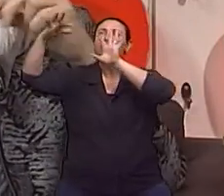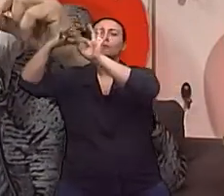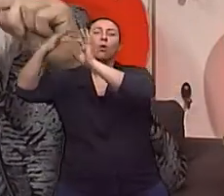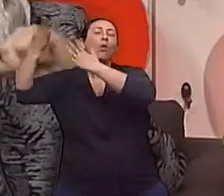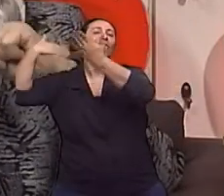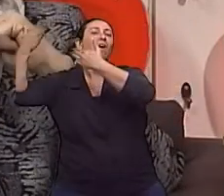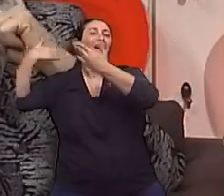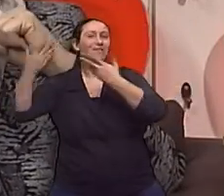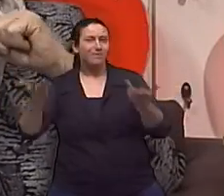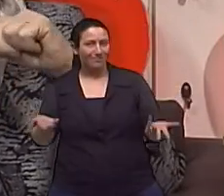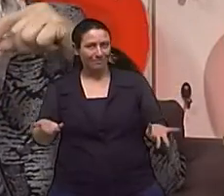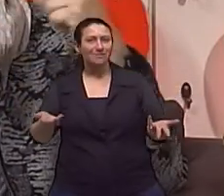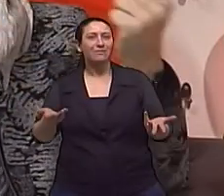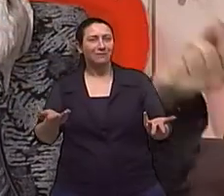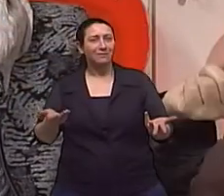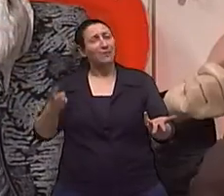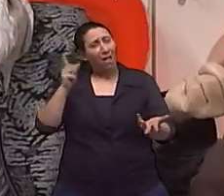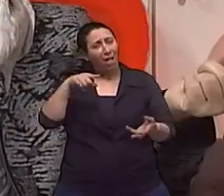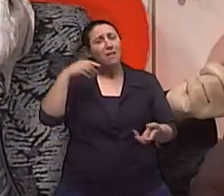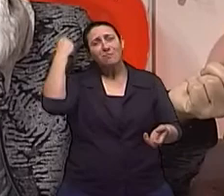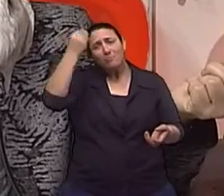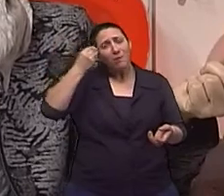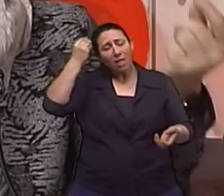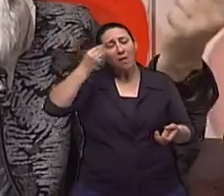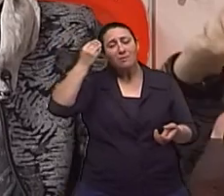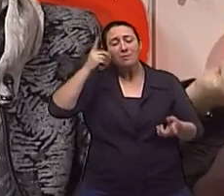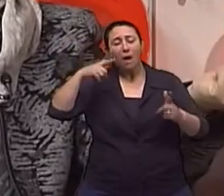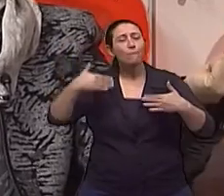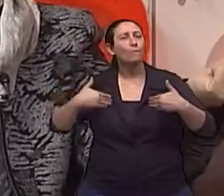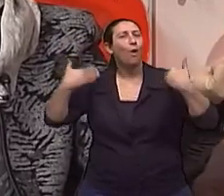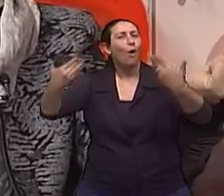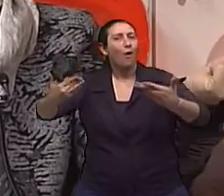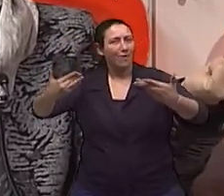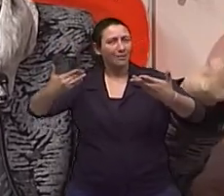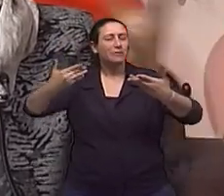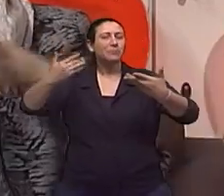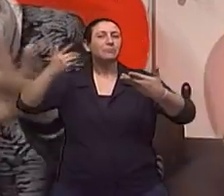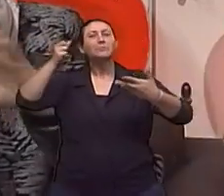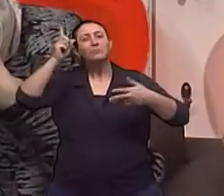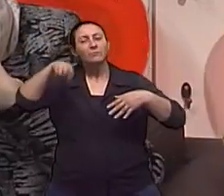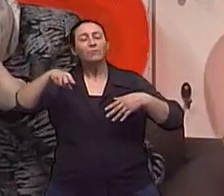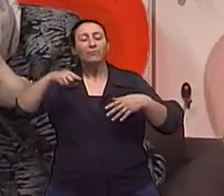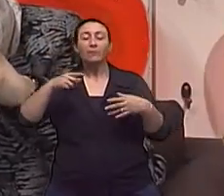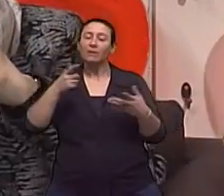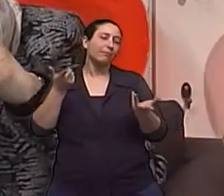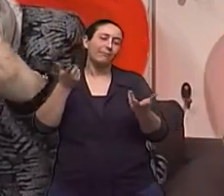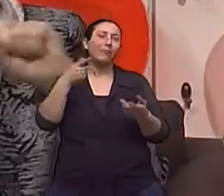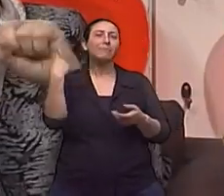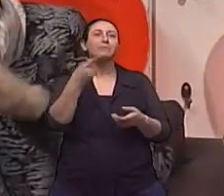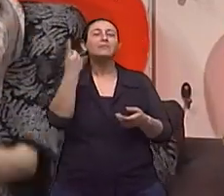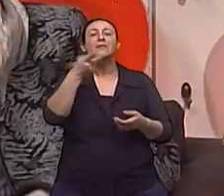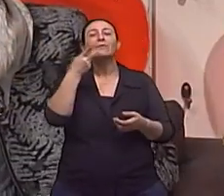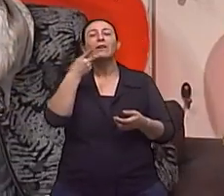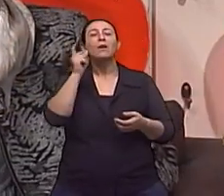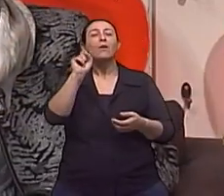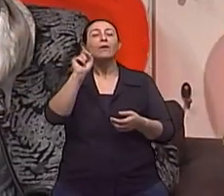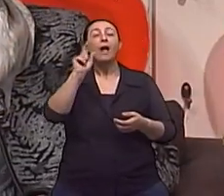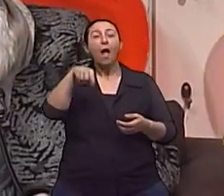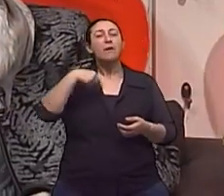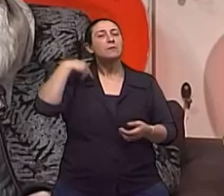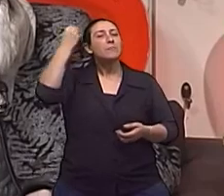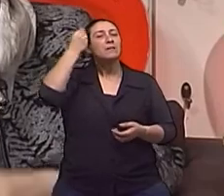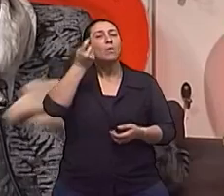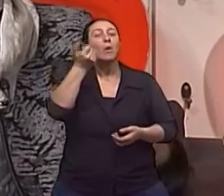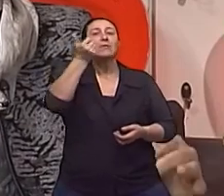sonho ela teve uma aquilo que a gente chama de experiência fora do corpo que é por exemplo a versão patológica disso a experiência de